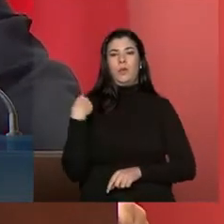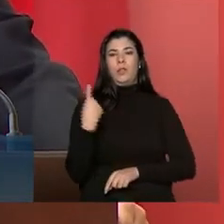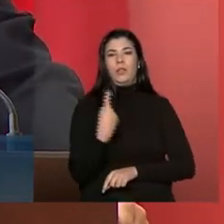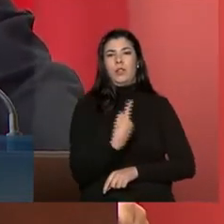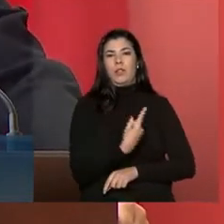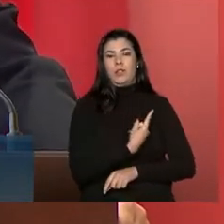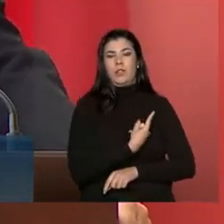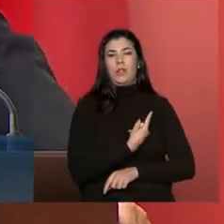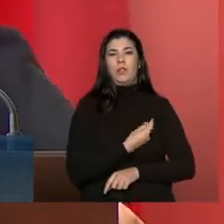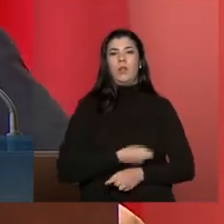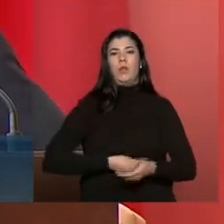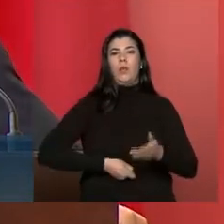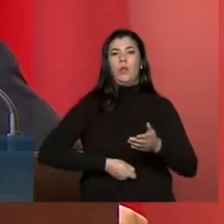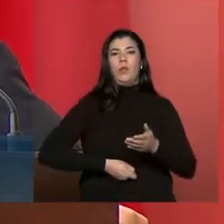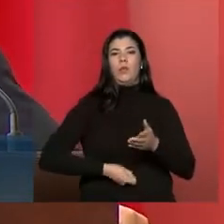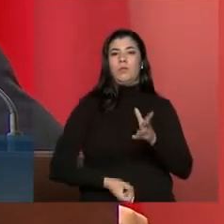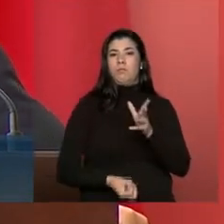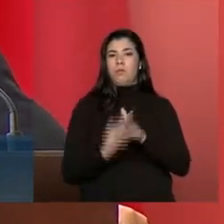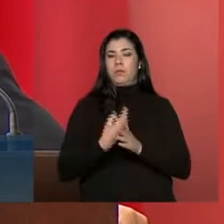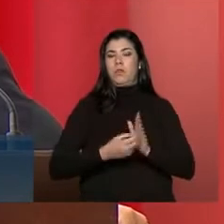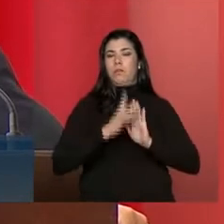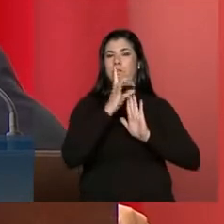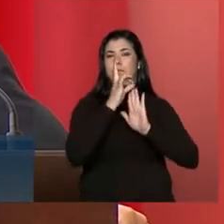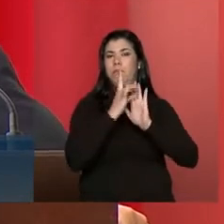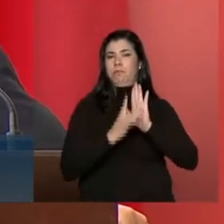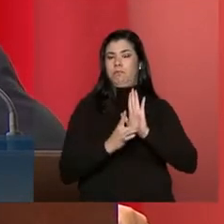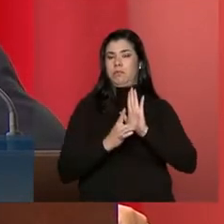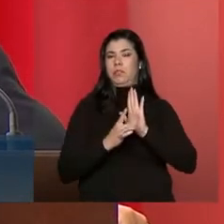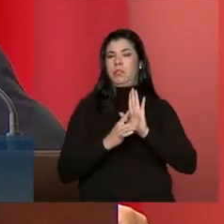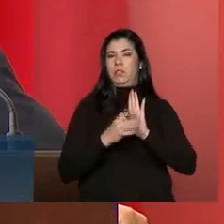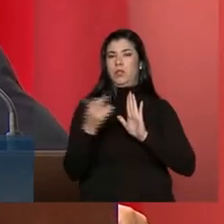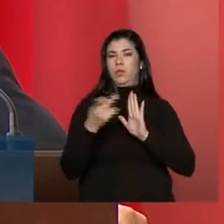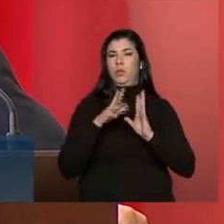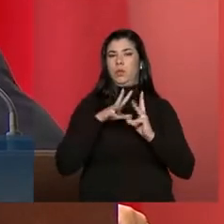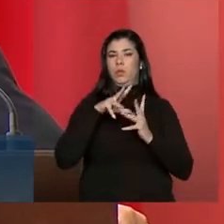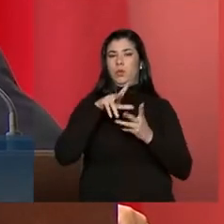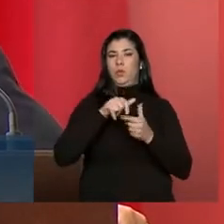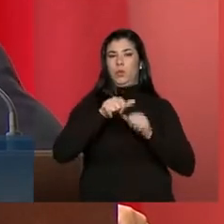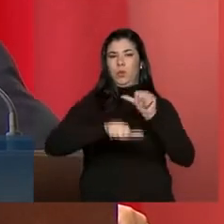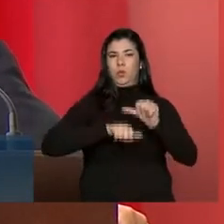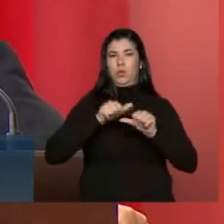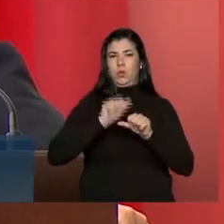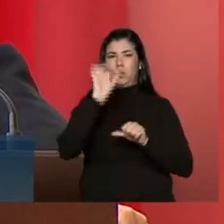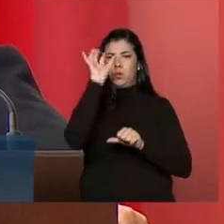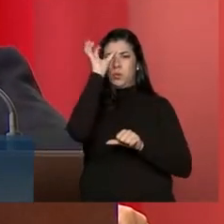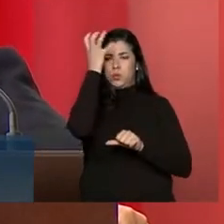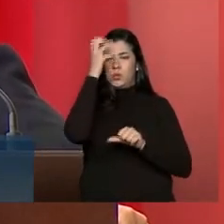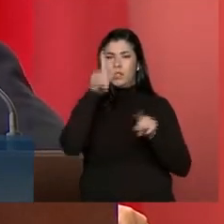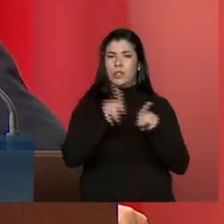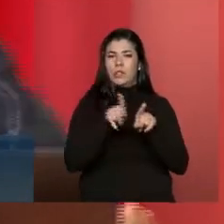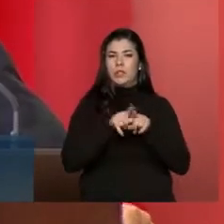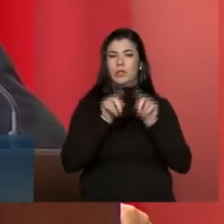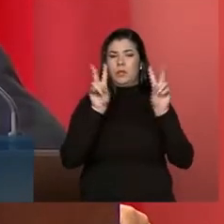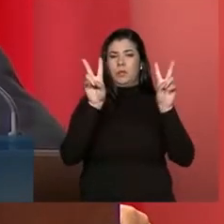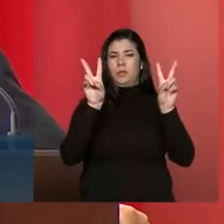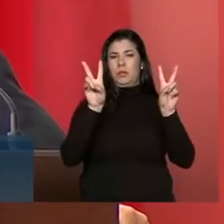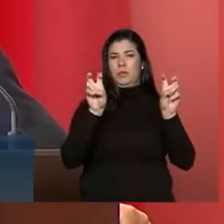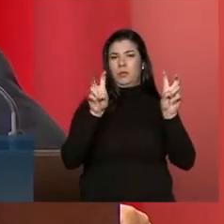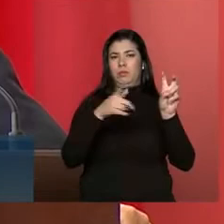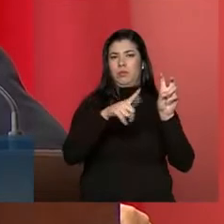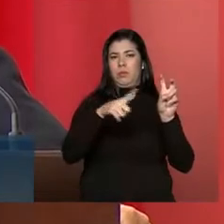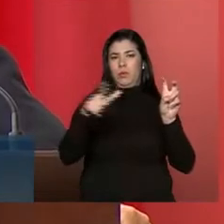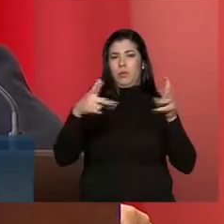uma declaração conjunta sobre a mudança climática e nos assuntos,